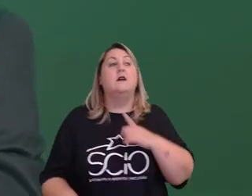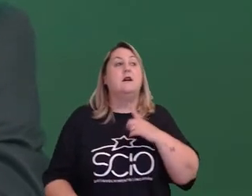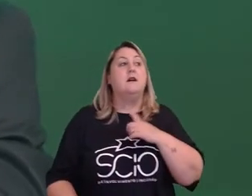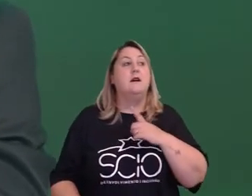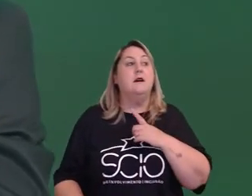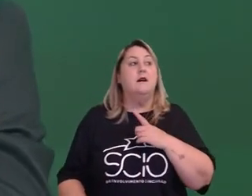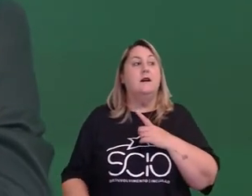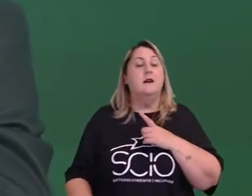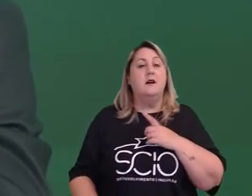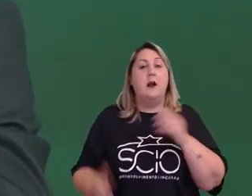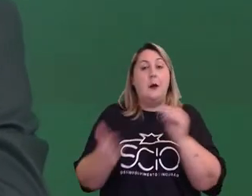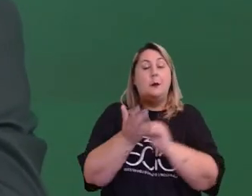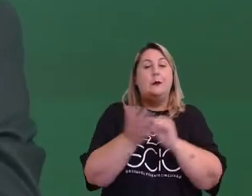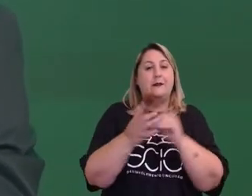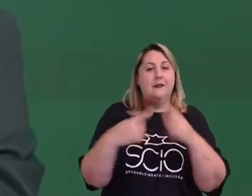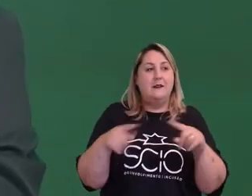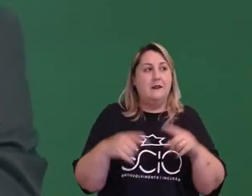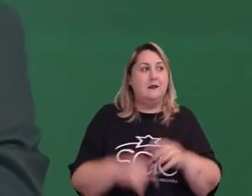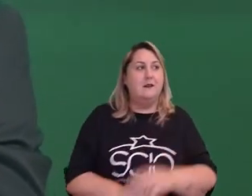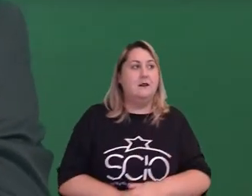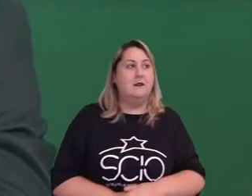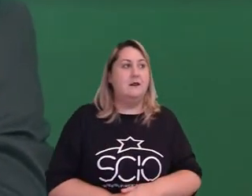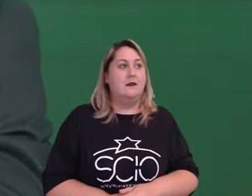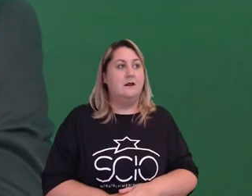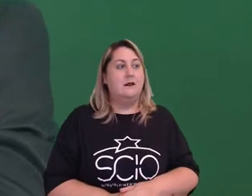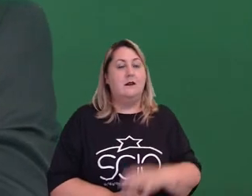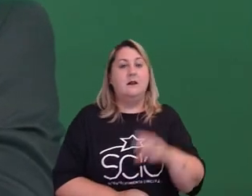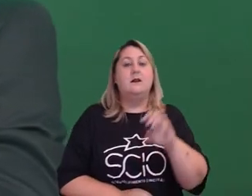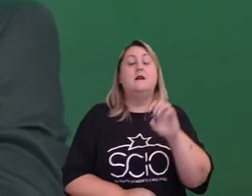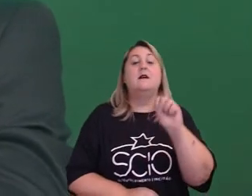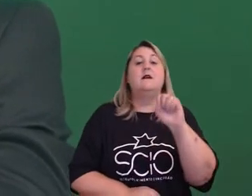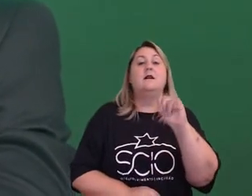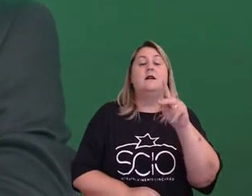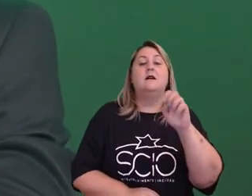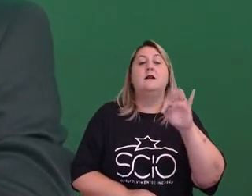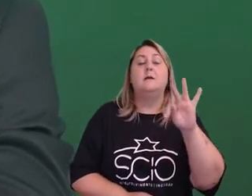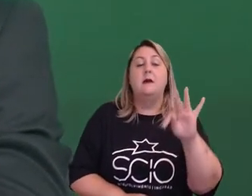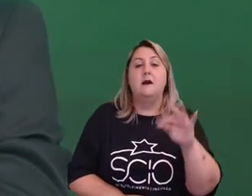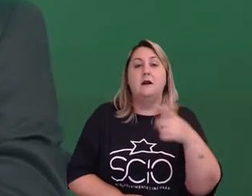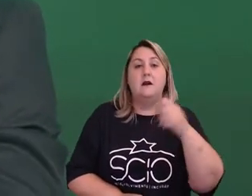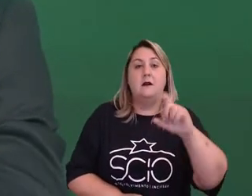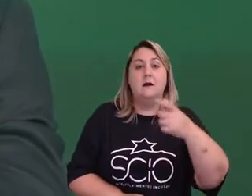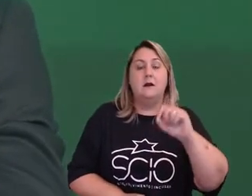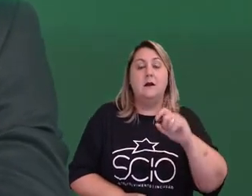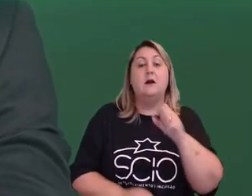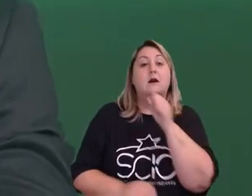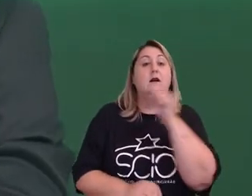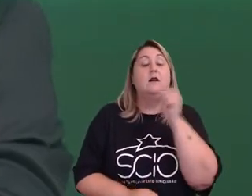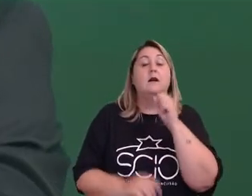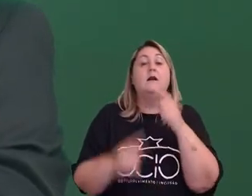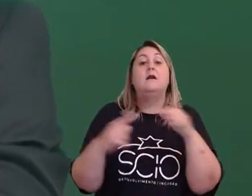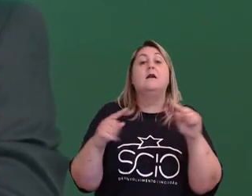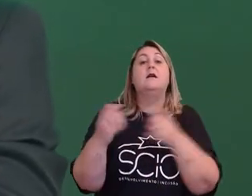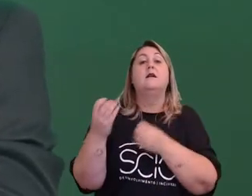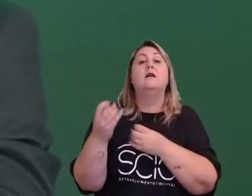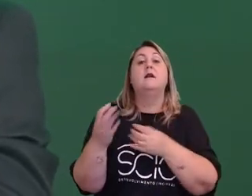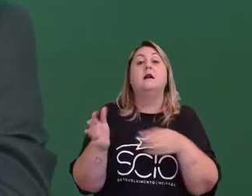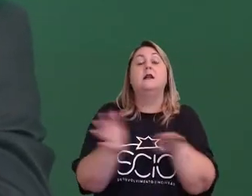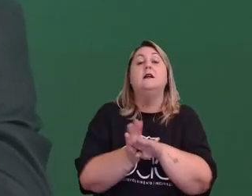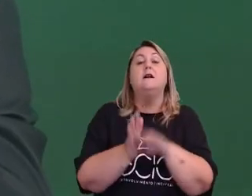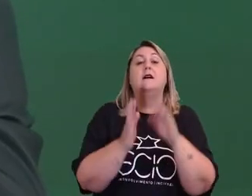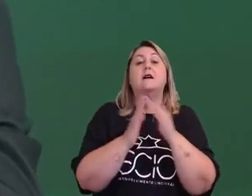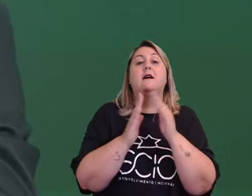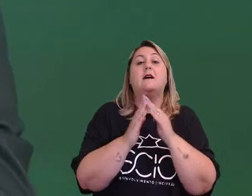saideira. Citrosuco, Cipate, Cipate R 2020. Que essa mensagem chegue até